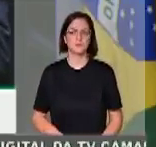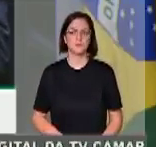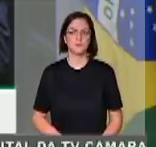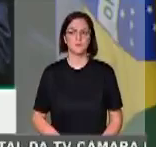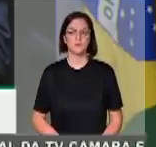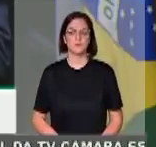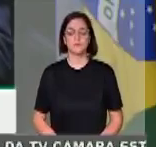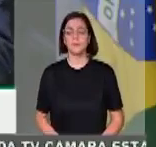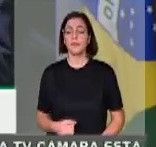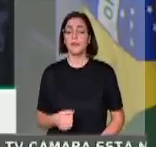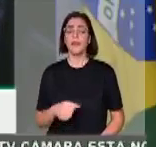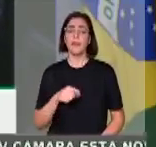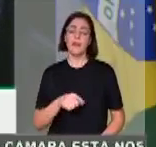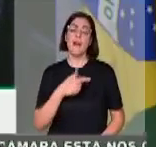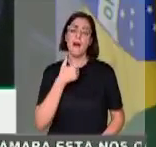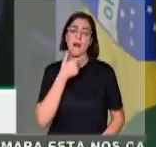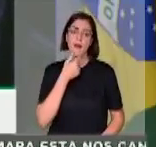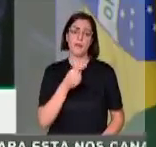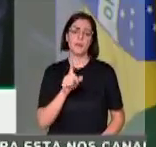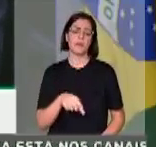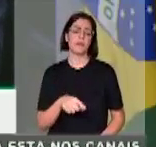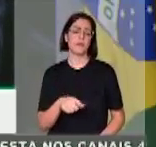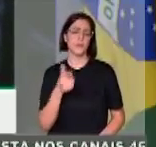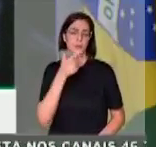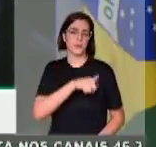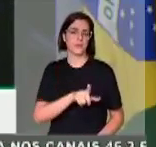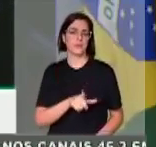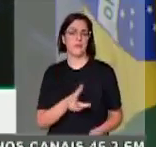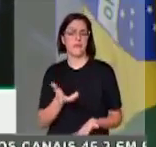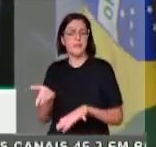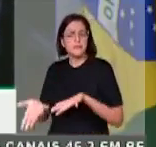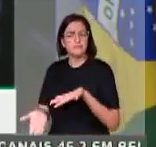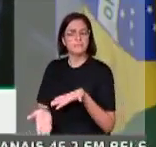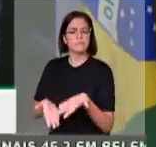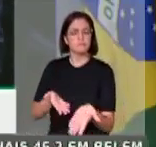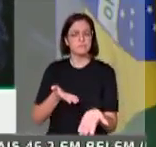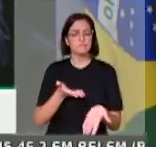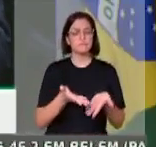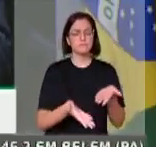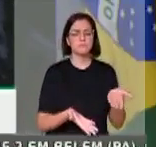vem temperando todos os problemas